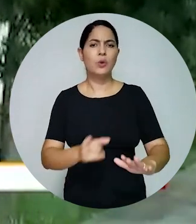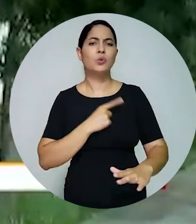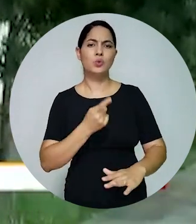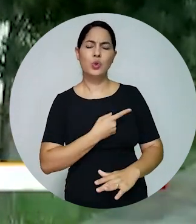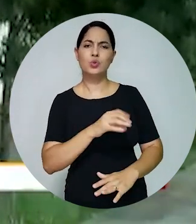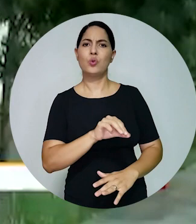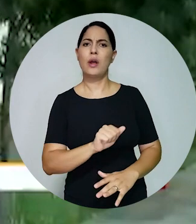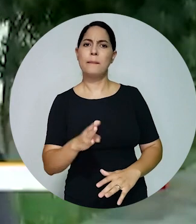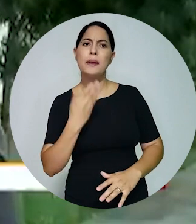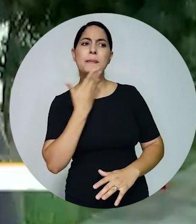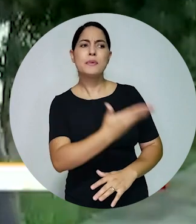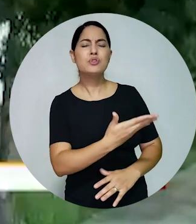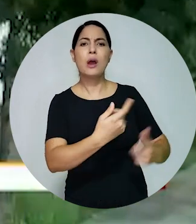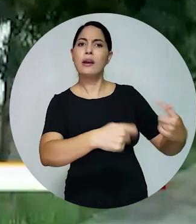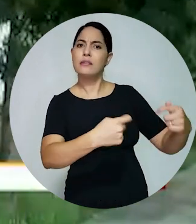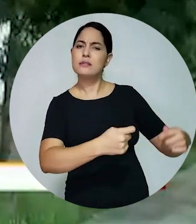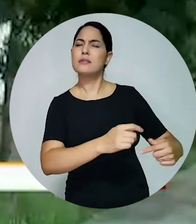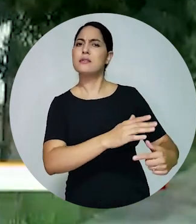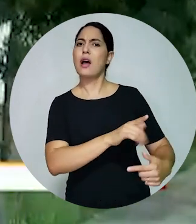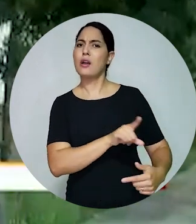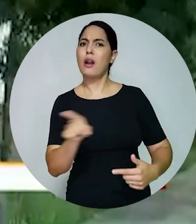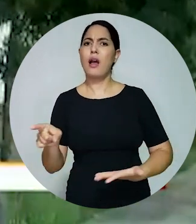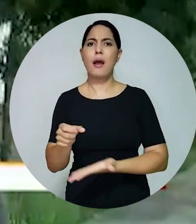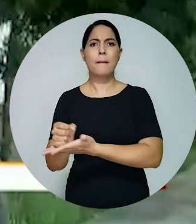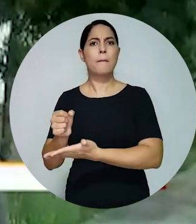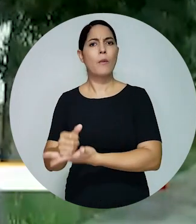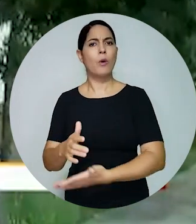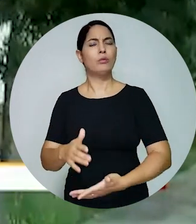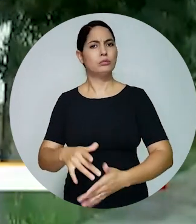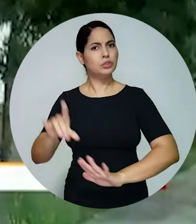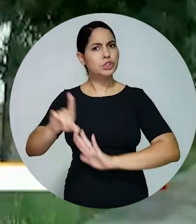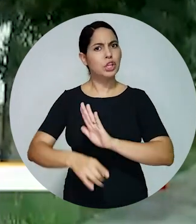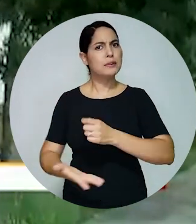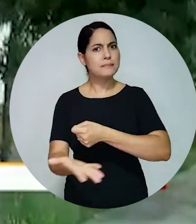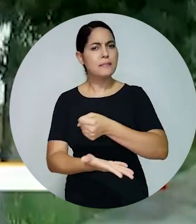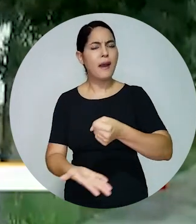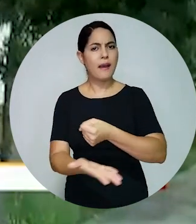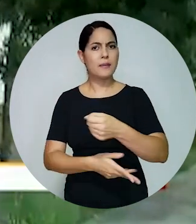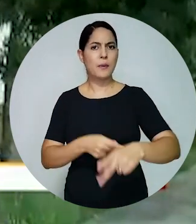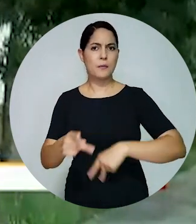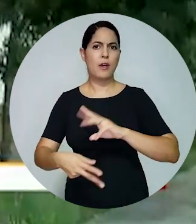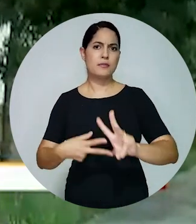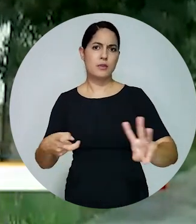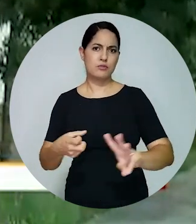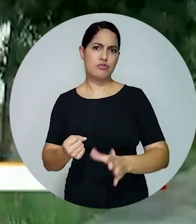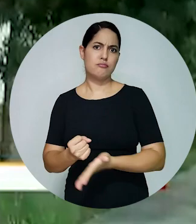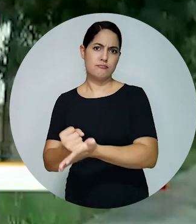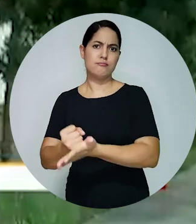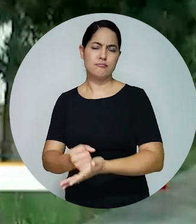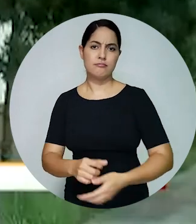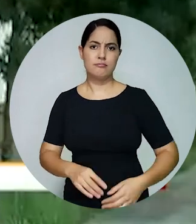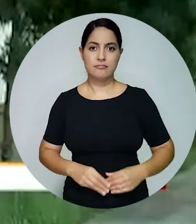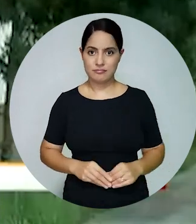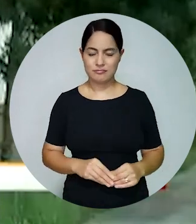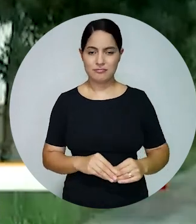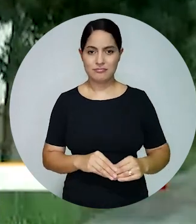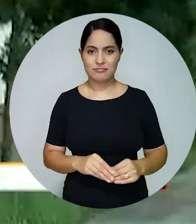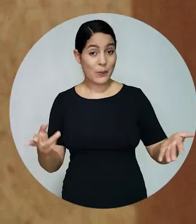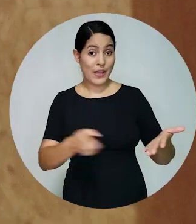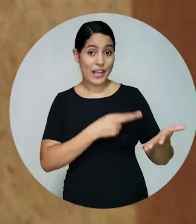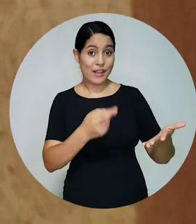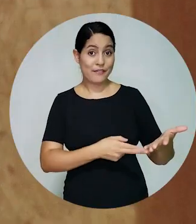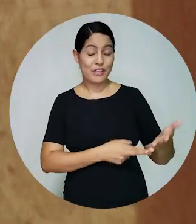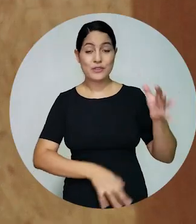fossem realizadas audiências públicas, com que fossem adotadas providências necessárias para que fossem atendidos esses direitos básicos do povo indígena.